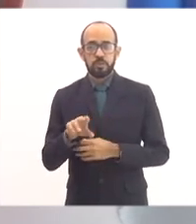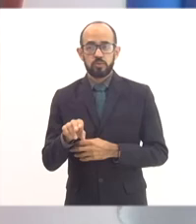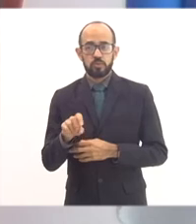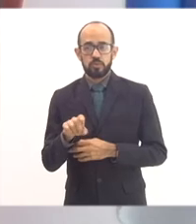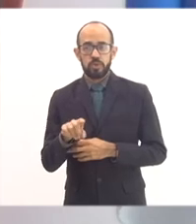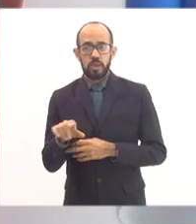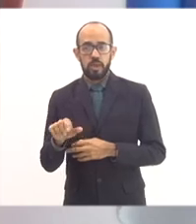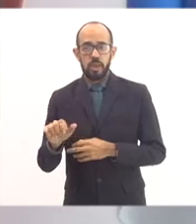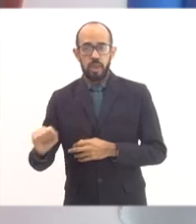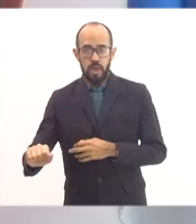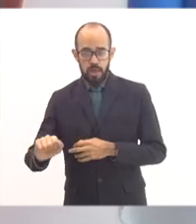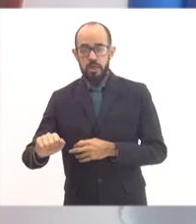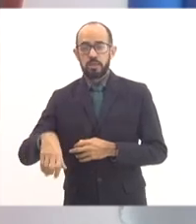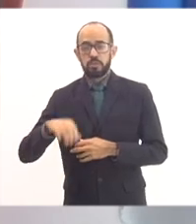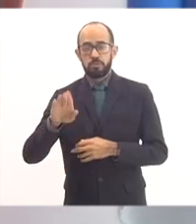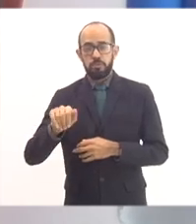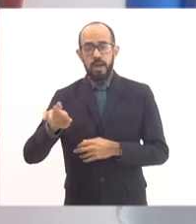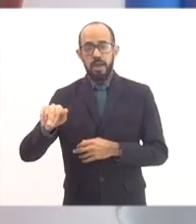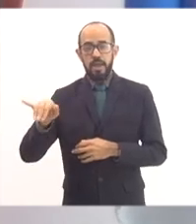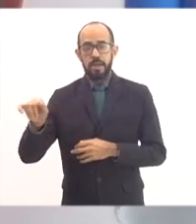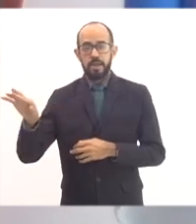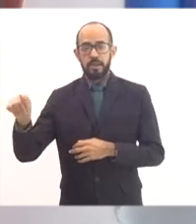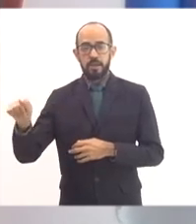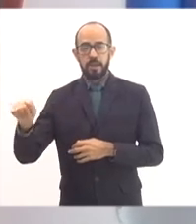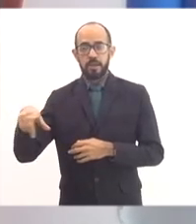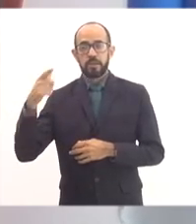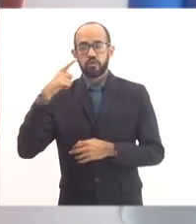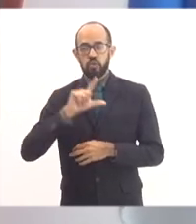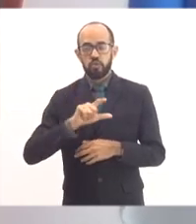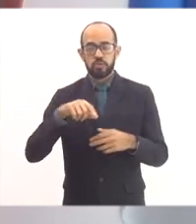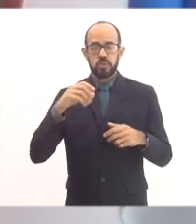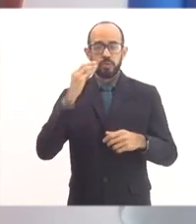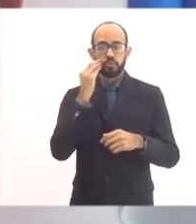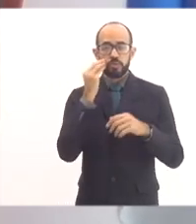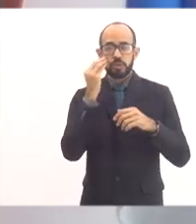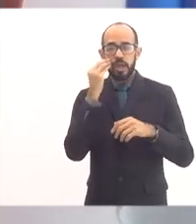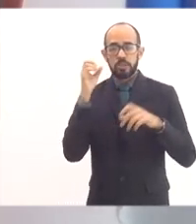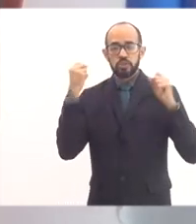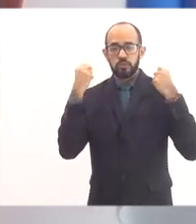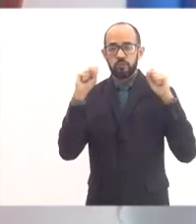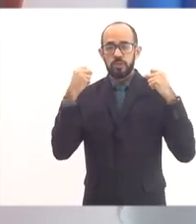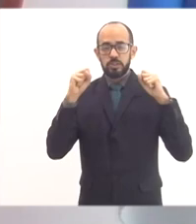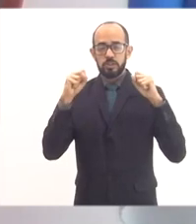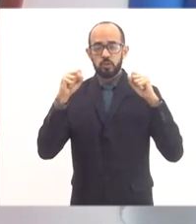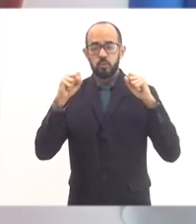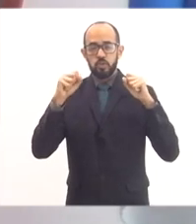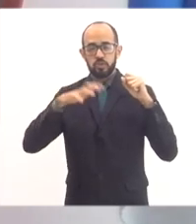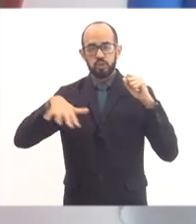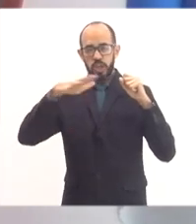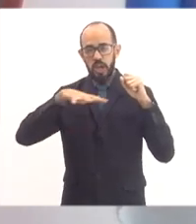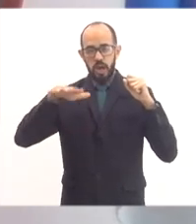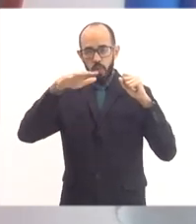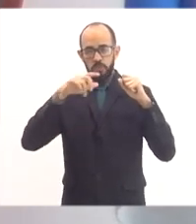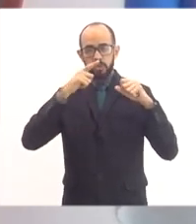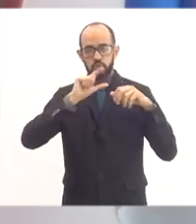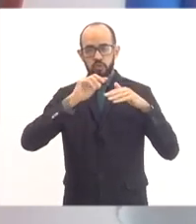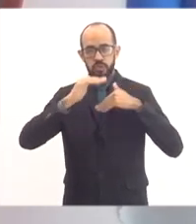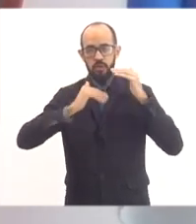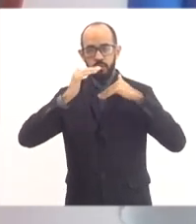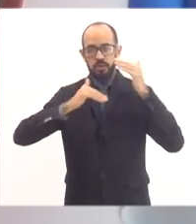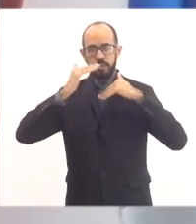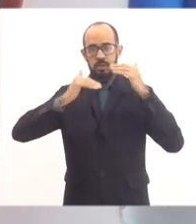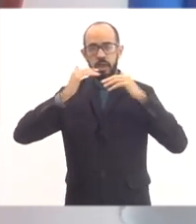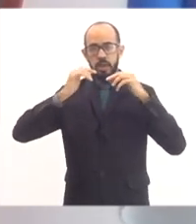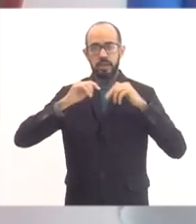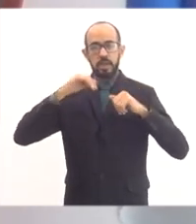possa solucionar de pronto aqui alguns concursos, partindo para um tafão amplo e que a gente possa avançar ainda mais e diminuir